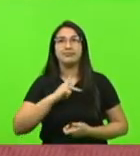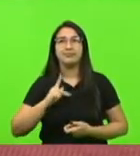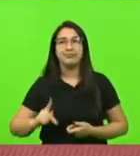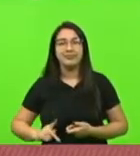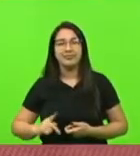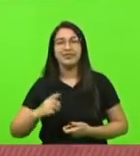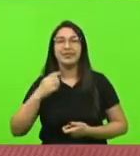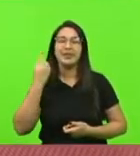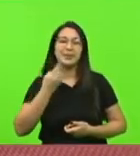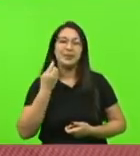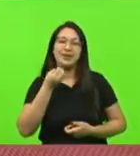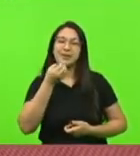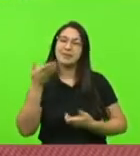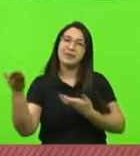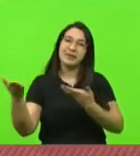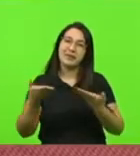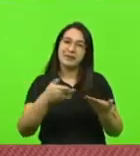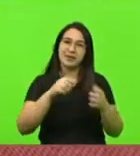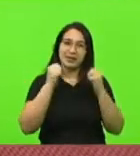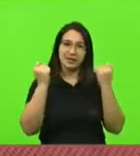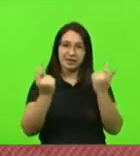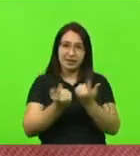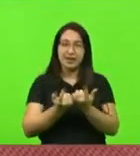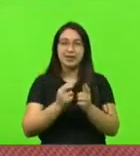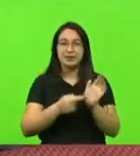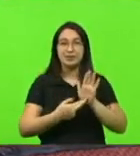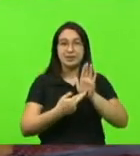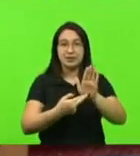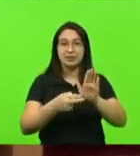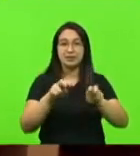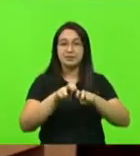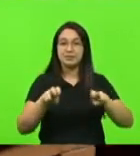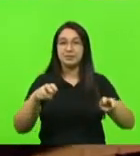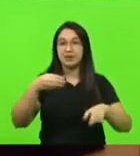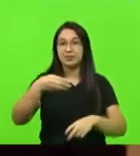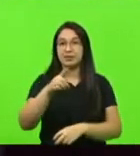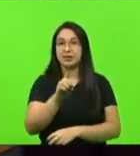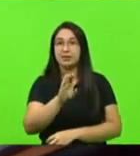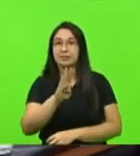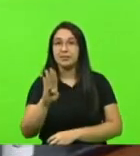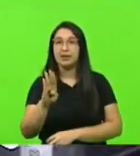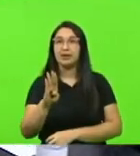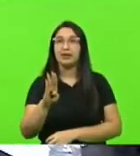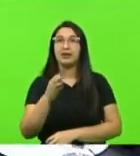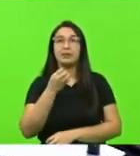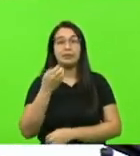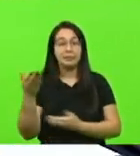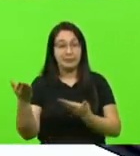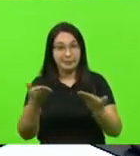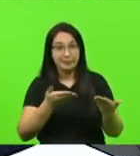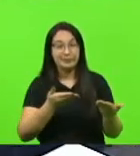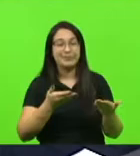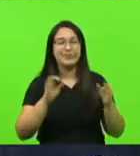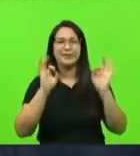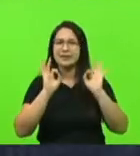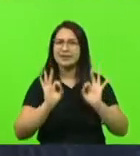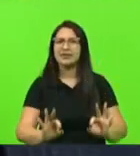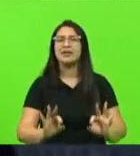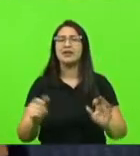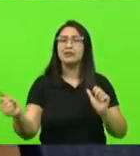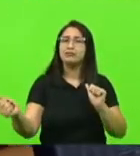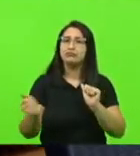deputado, seja bem-vindo a essa casa, em nome da bancada do MDB, as boas-vindas a esse parlamento e, com certeza,